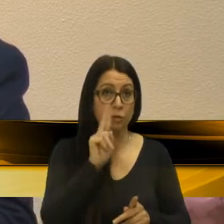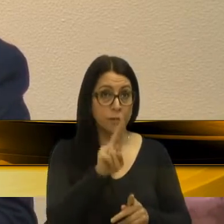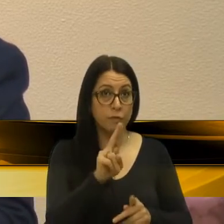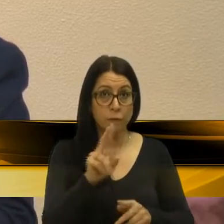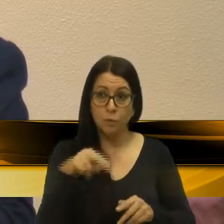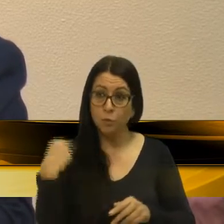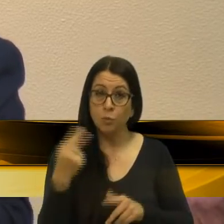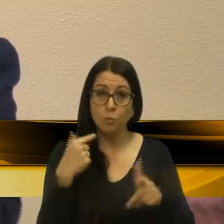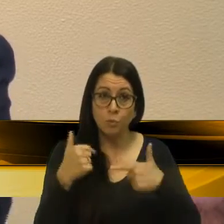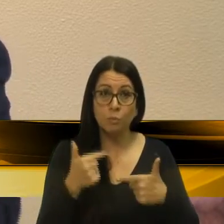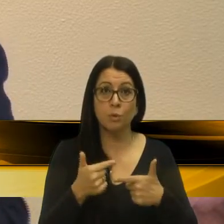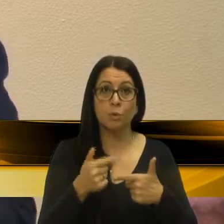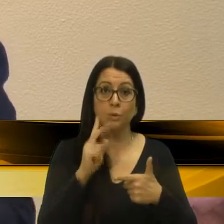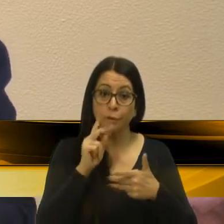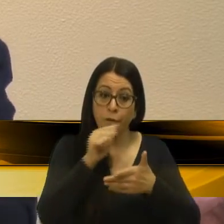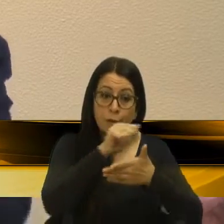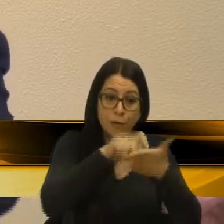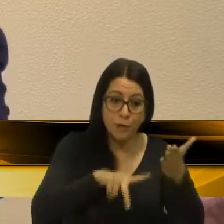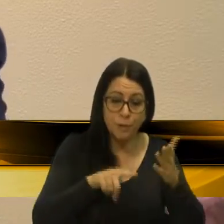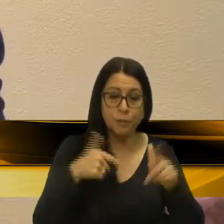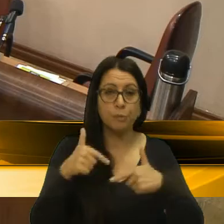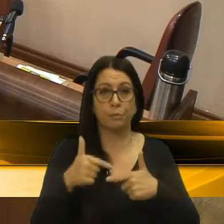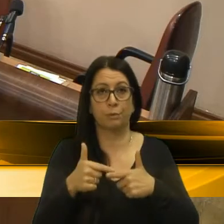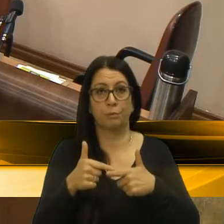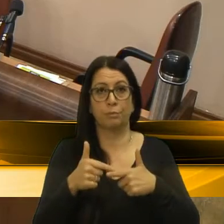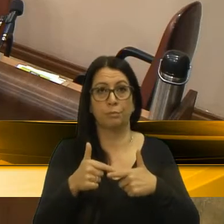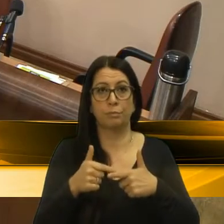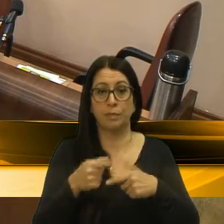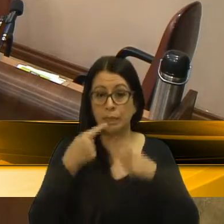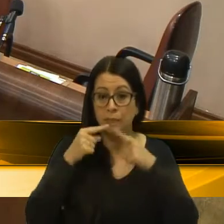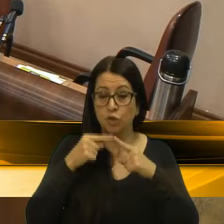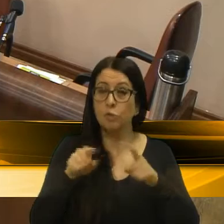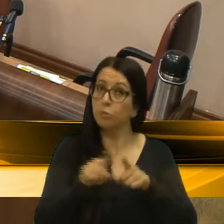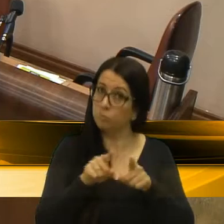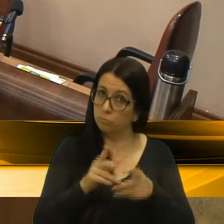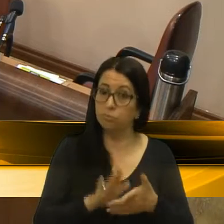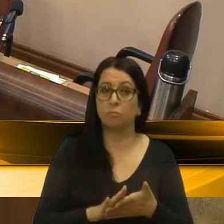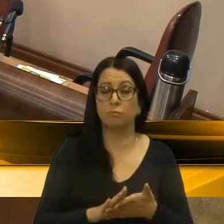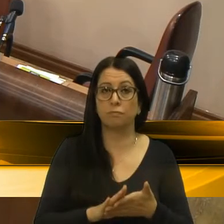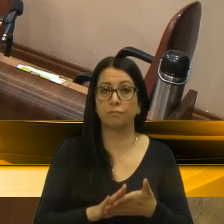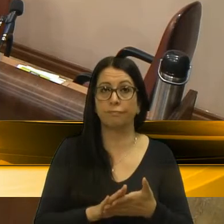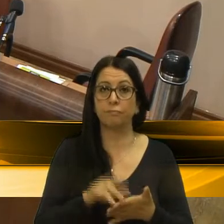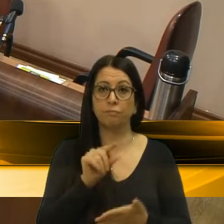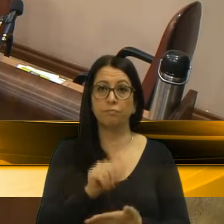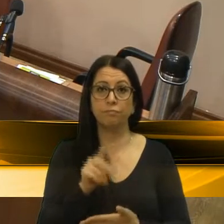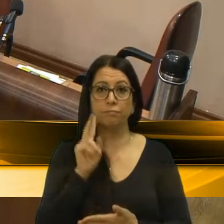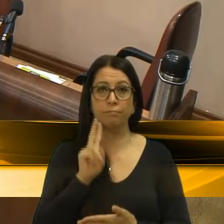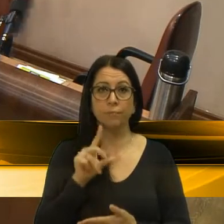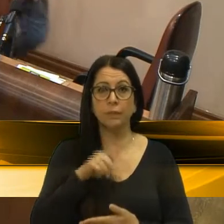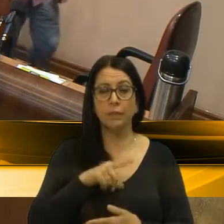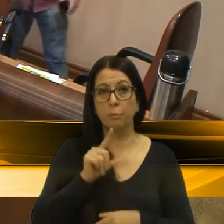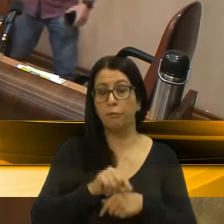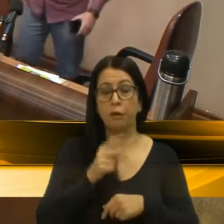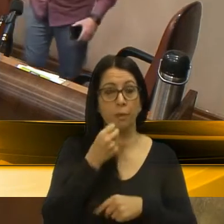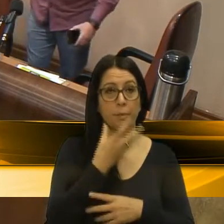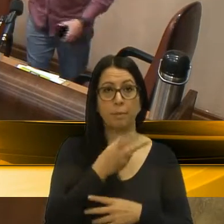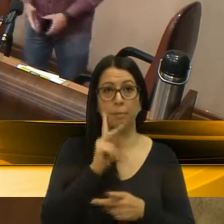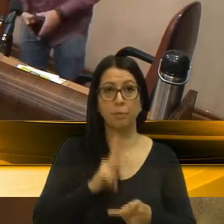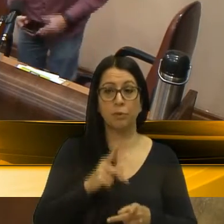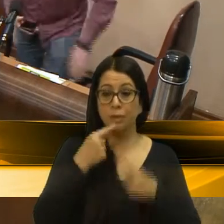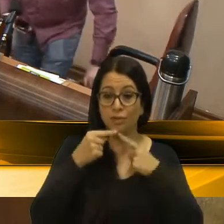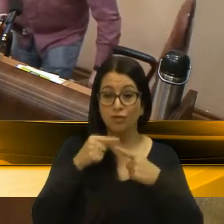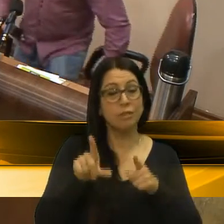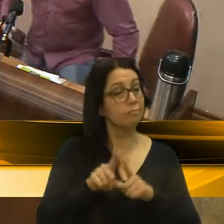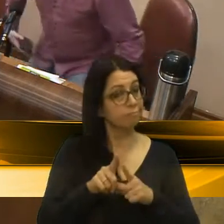trabalho, estão avaliando o nosso trabalho, nos criticam também, raramente nos elogiam, porque as pessoas têm que fazer essa crítica